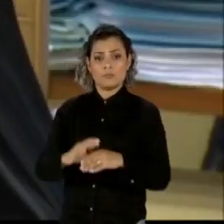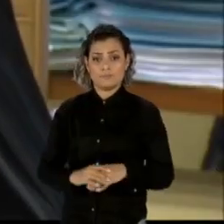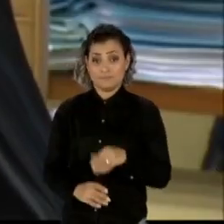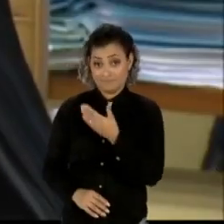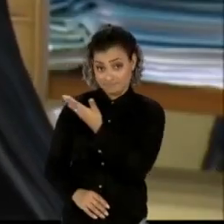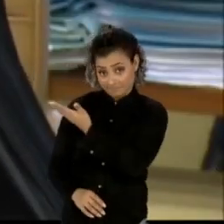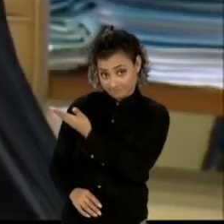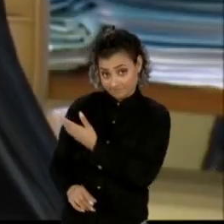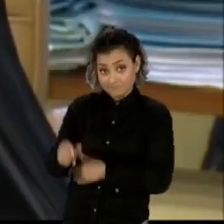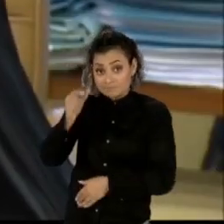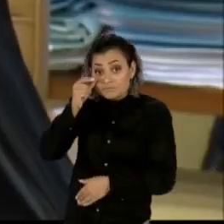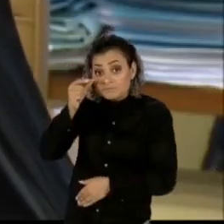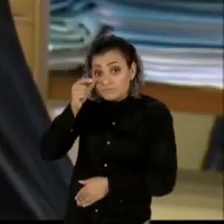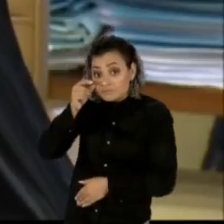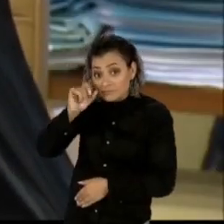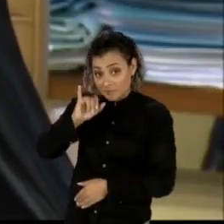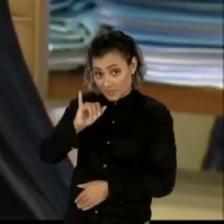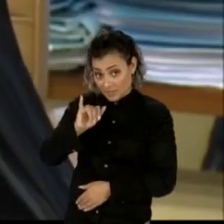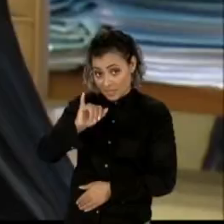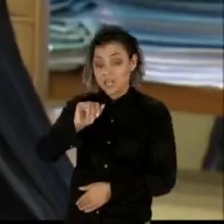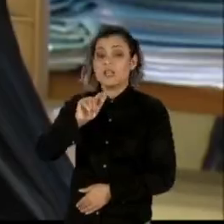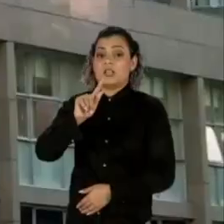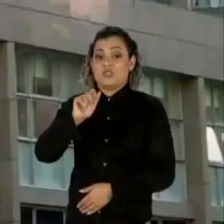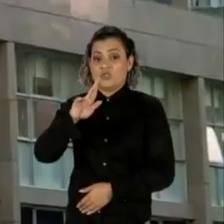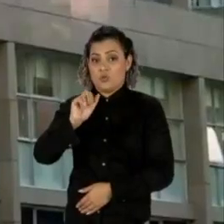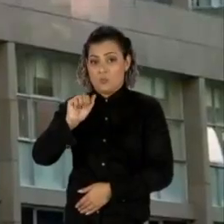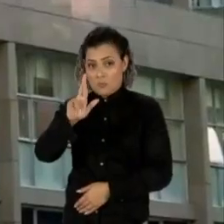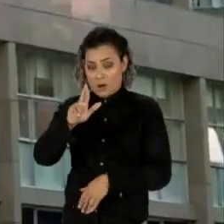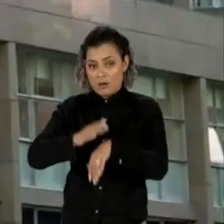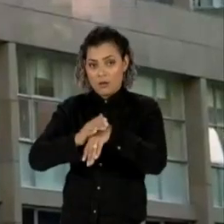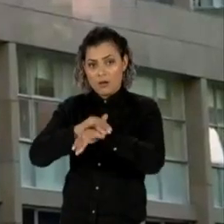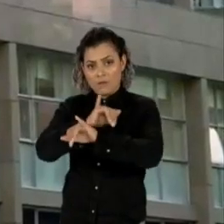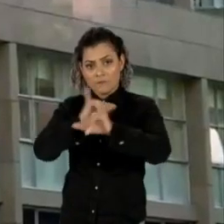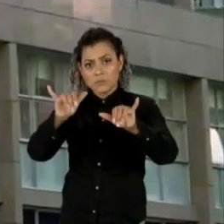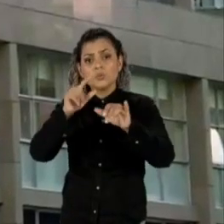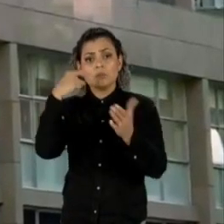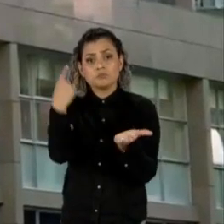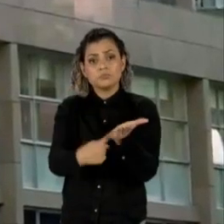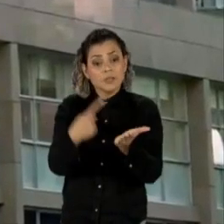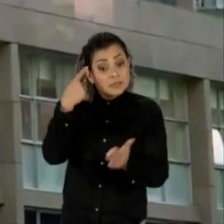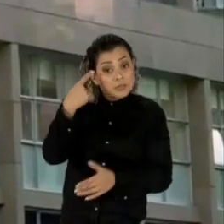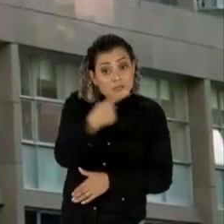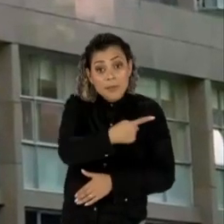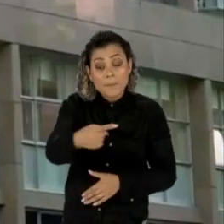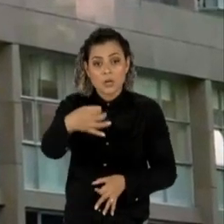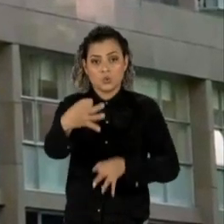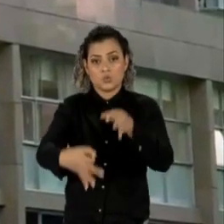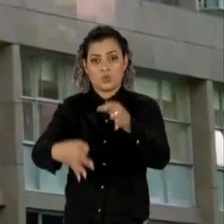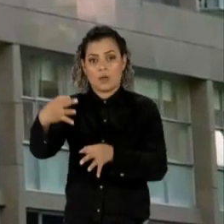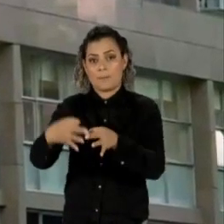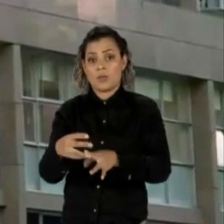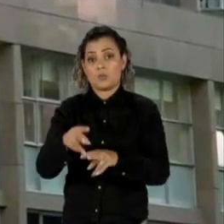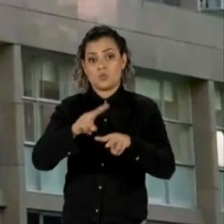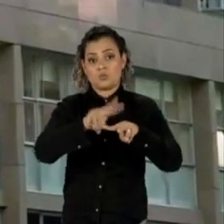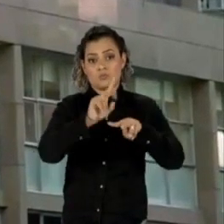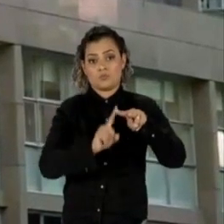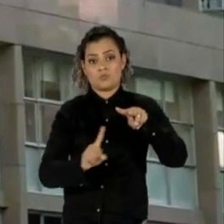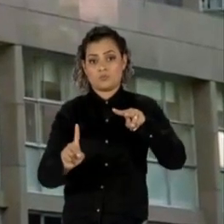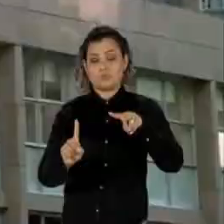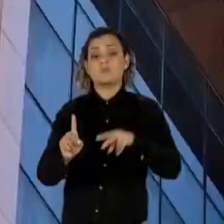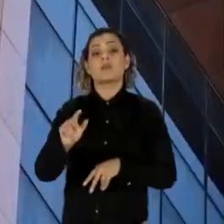gilmar mendes mira o tribunal de justiça do rio de janeiro a corte marcou para esta semana o julgamento de dois habeas corpus de flávio